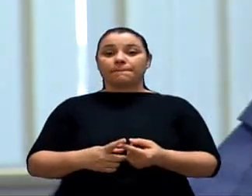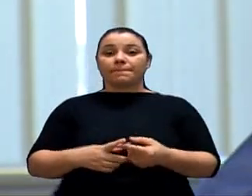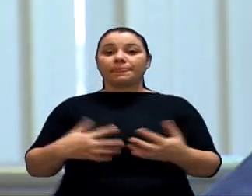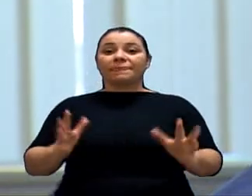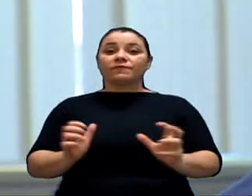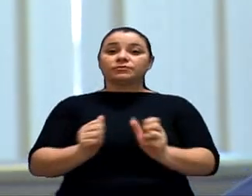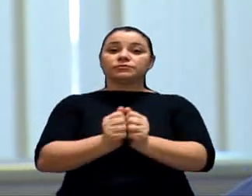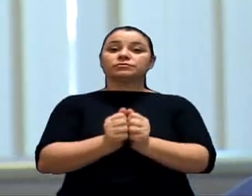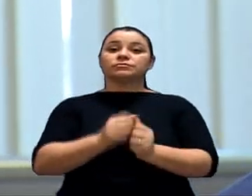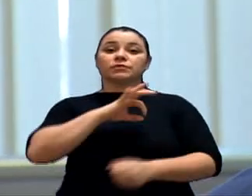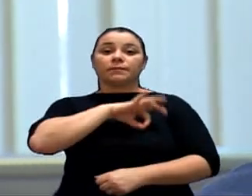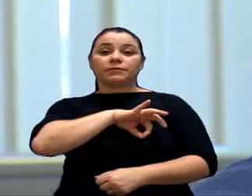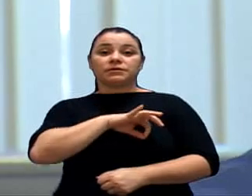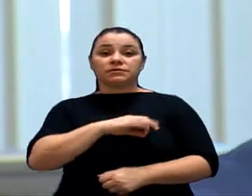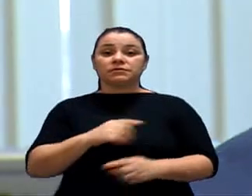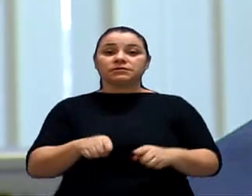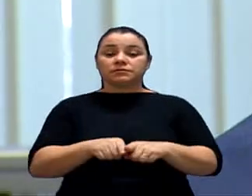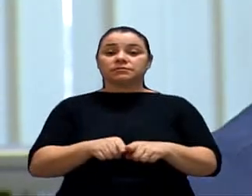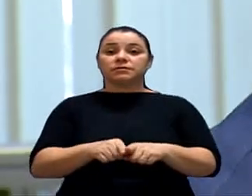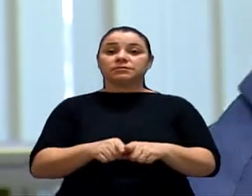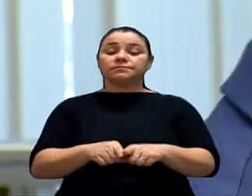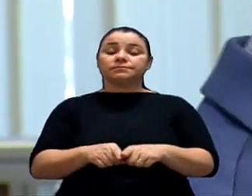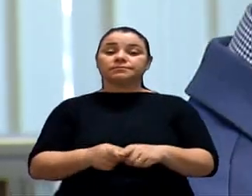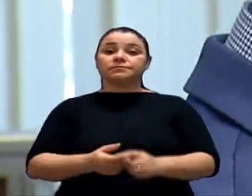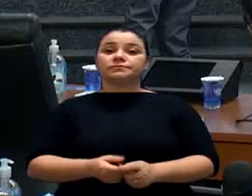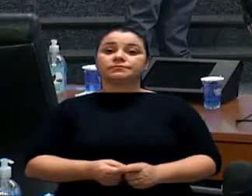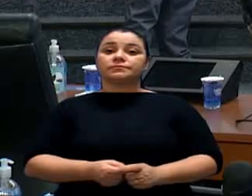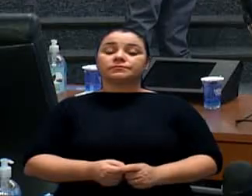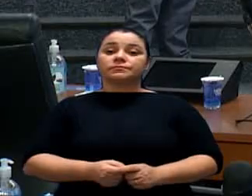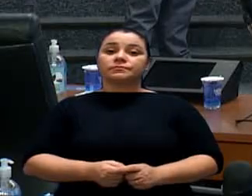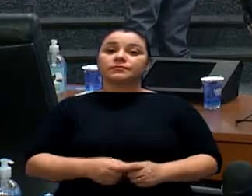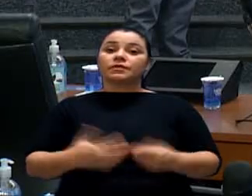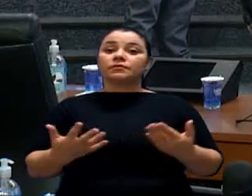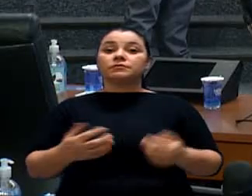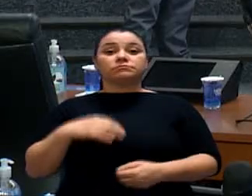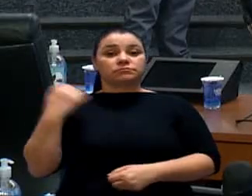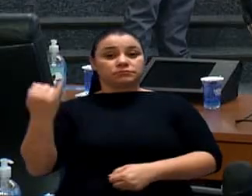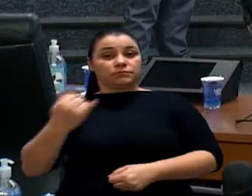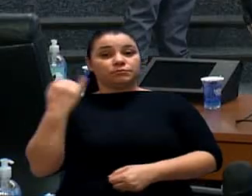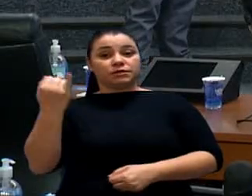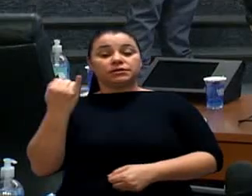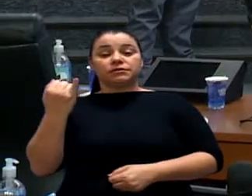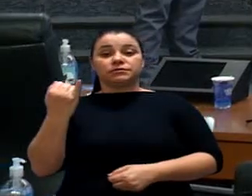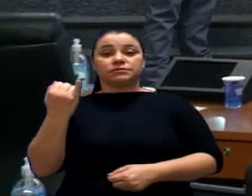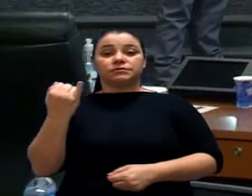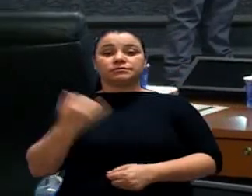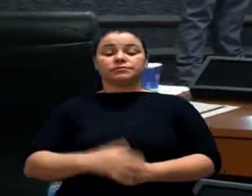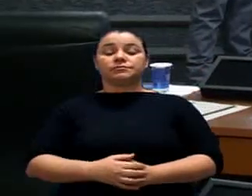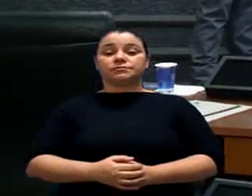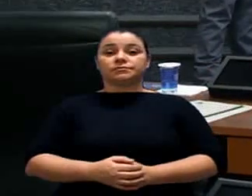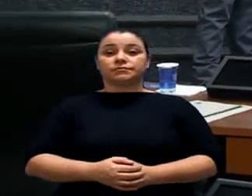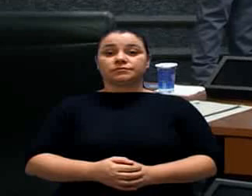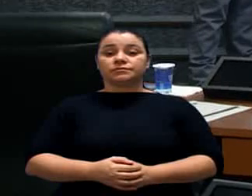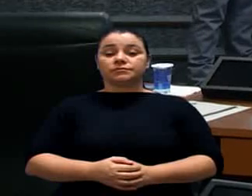junto com a nossa Polícia Militar. E muito importante... esperar eles